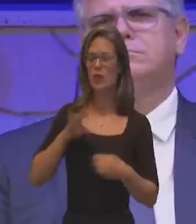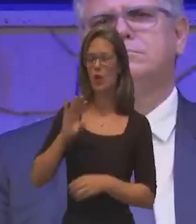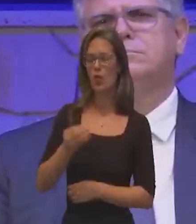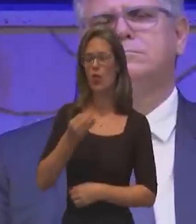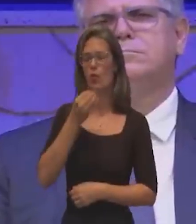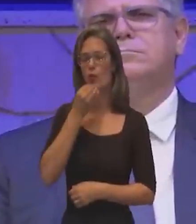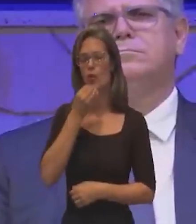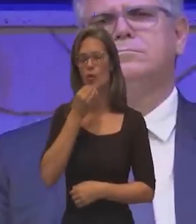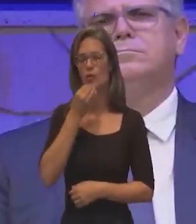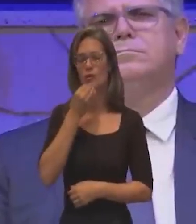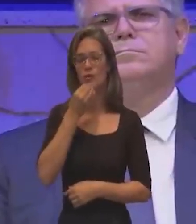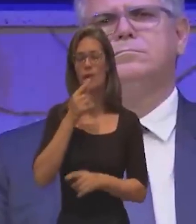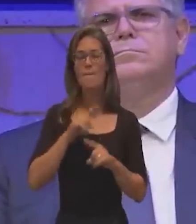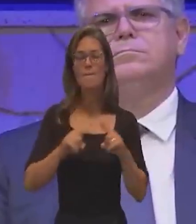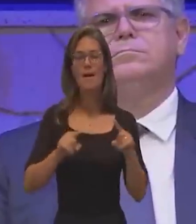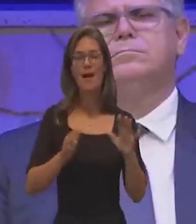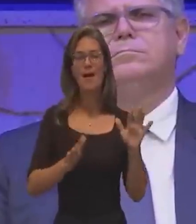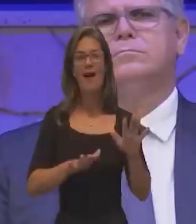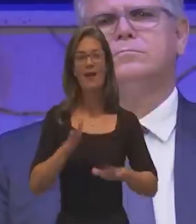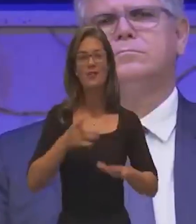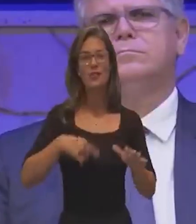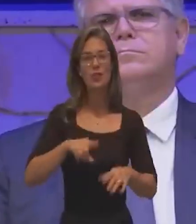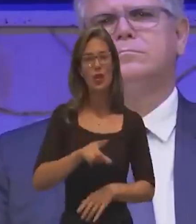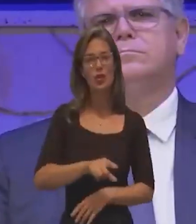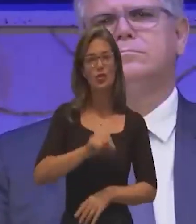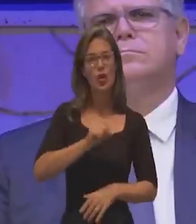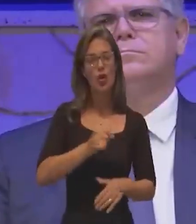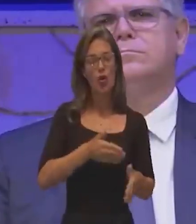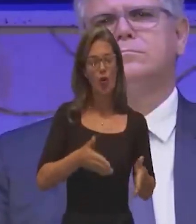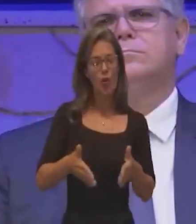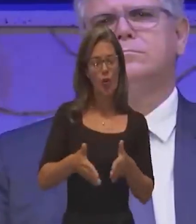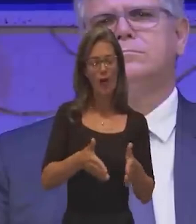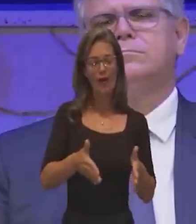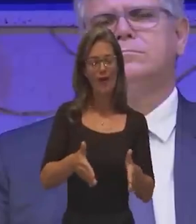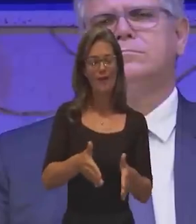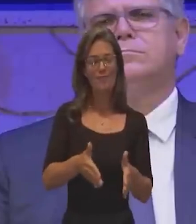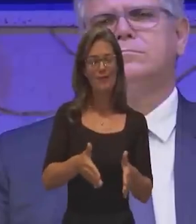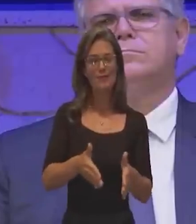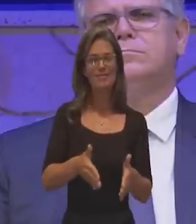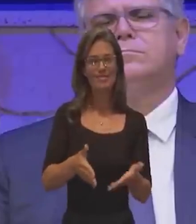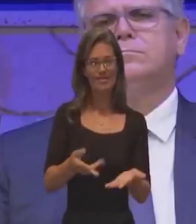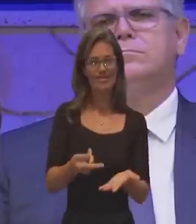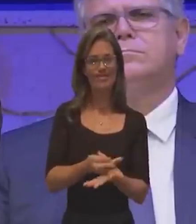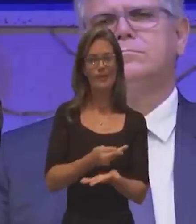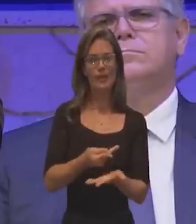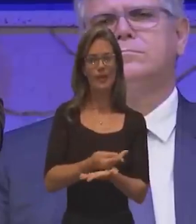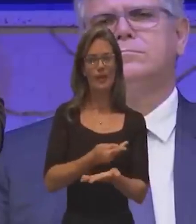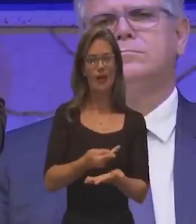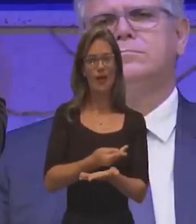Por vezes nós caminhamos em direção